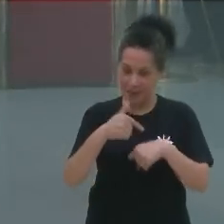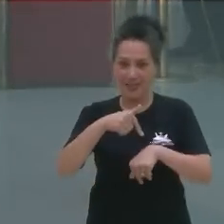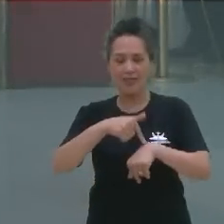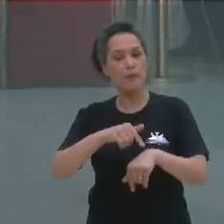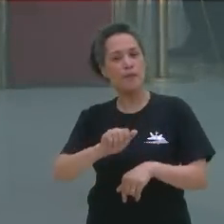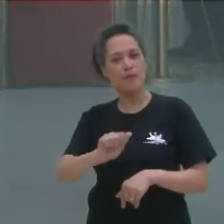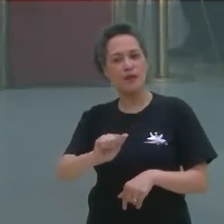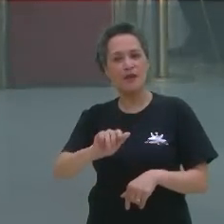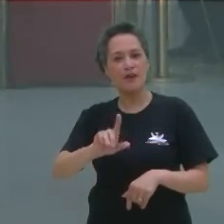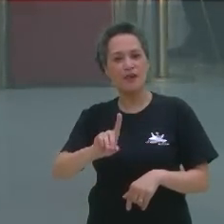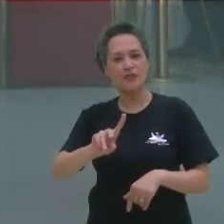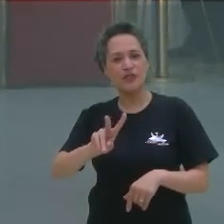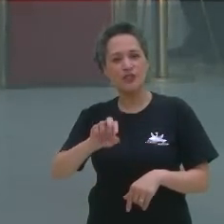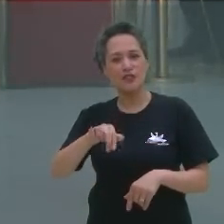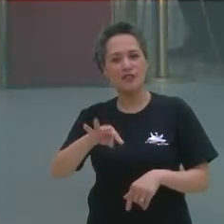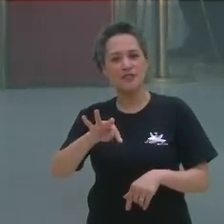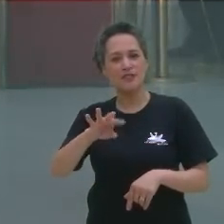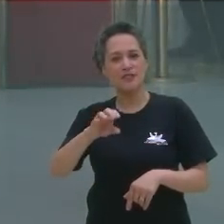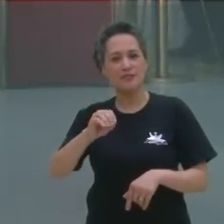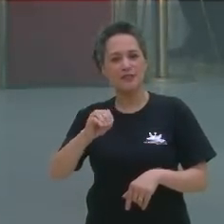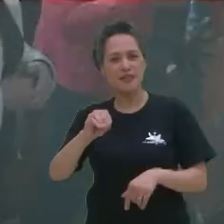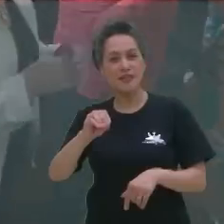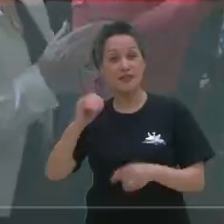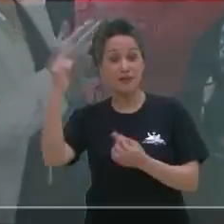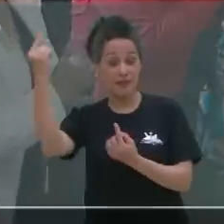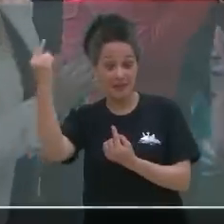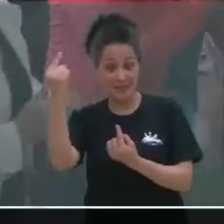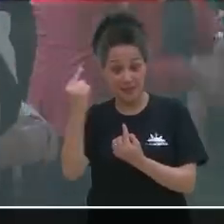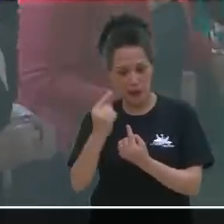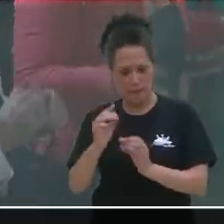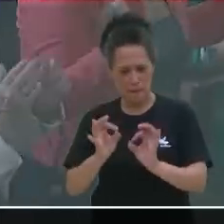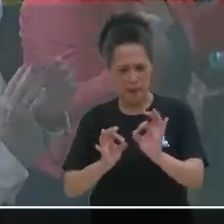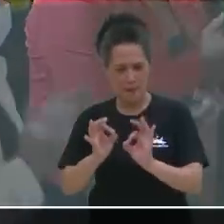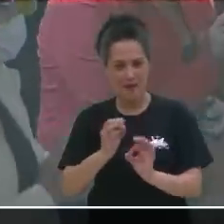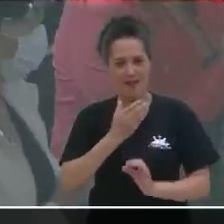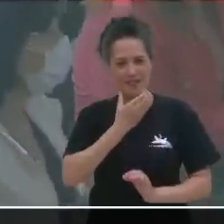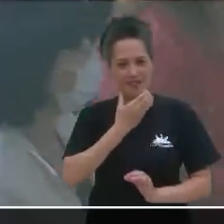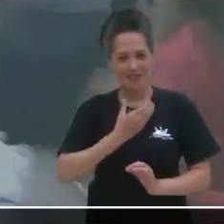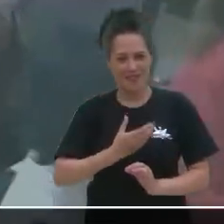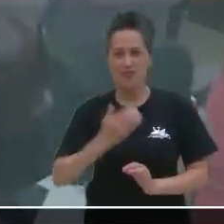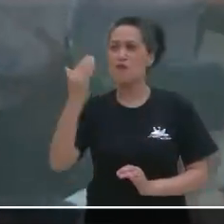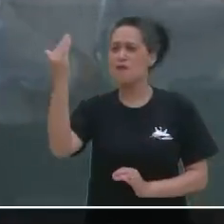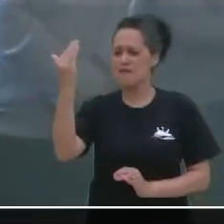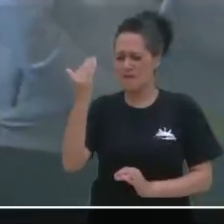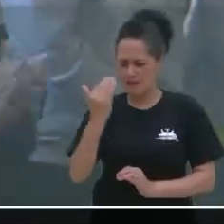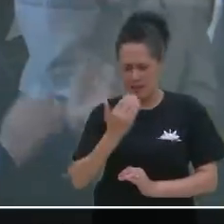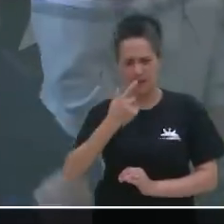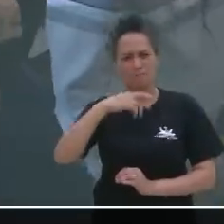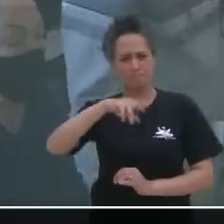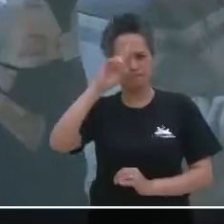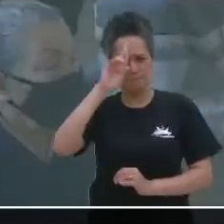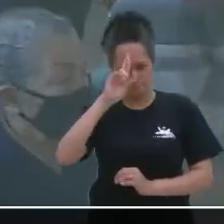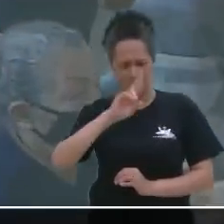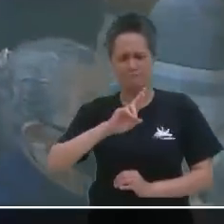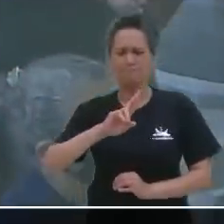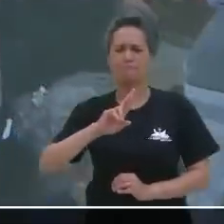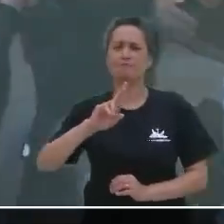Senhor! Vem, Senhor! Vem nos